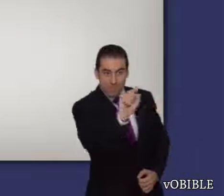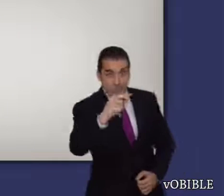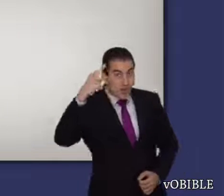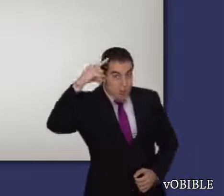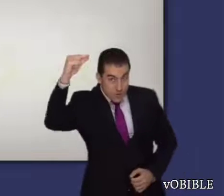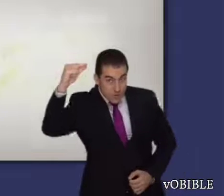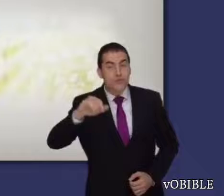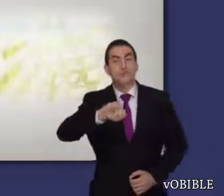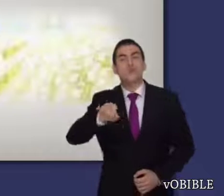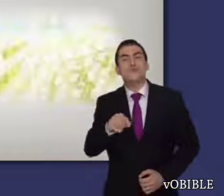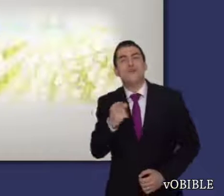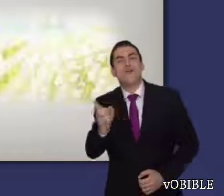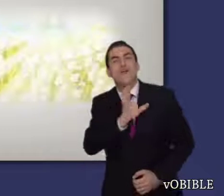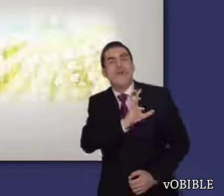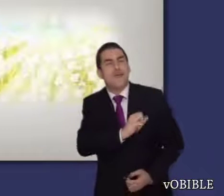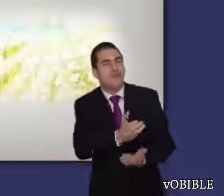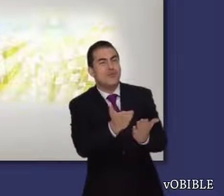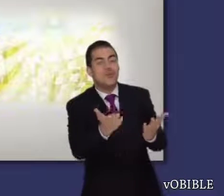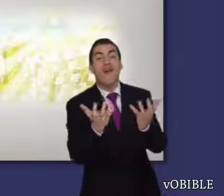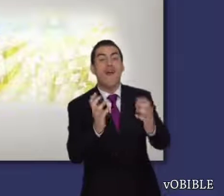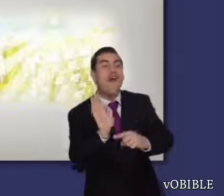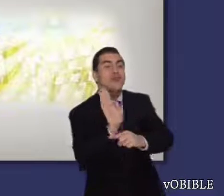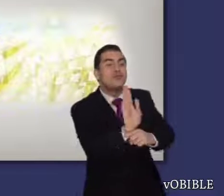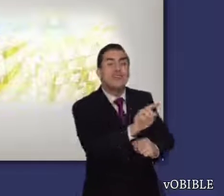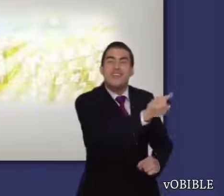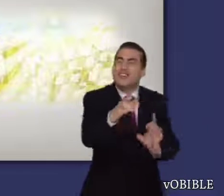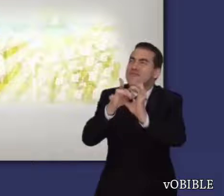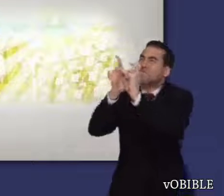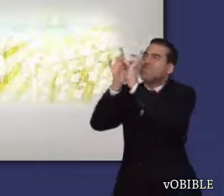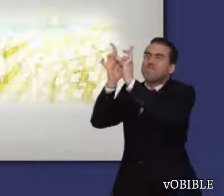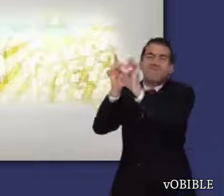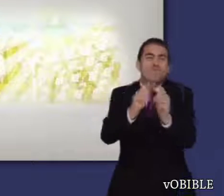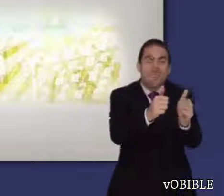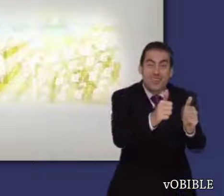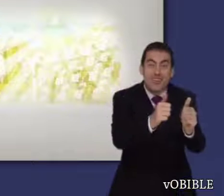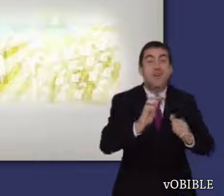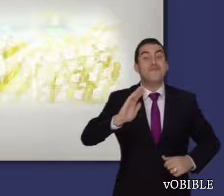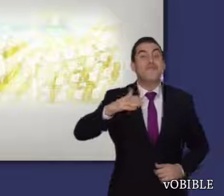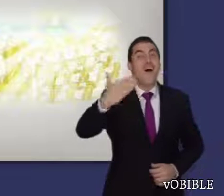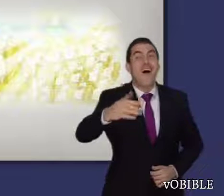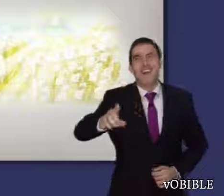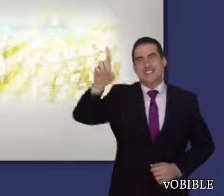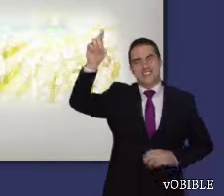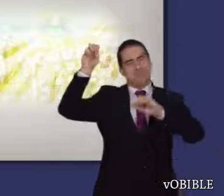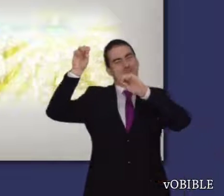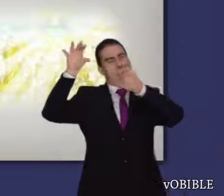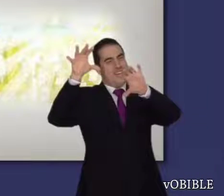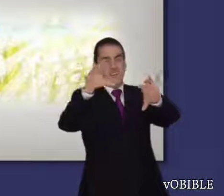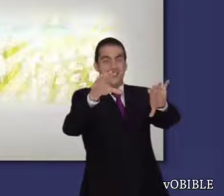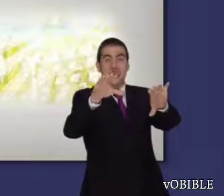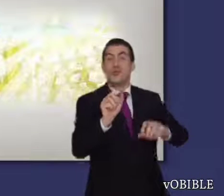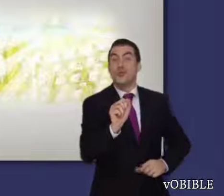Fica claro nessa carta que João amava muito seus irmãos ungidos. Ele queria que eles tivessem uma plena